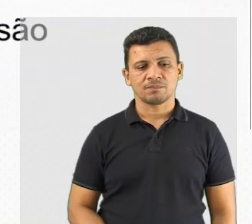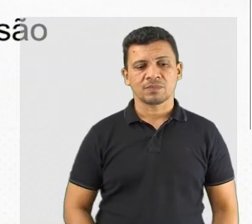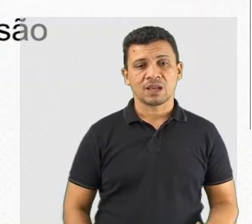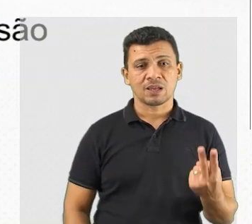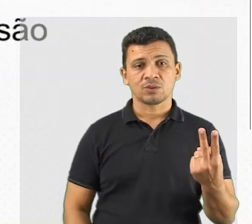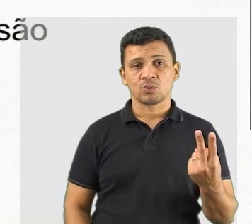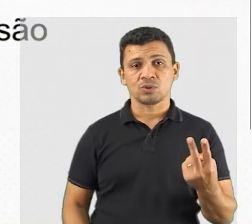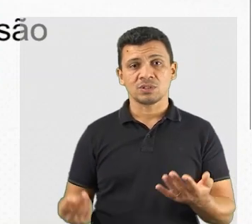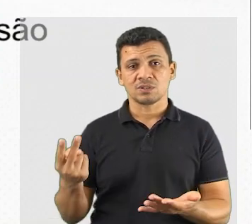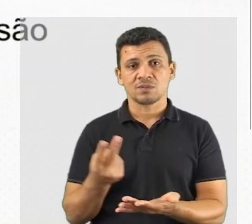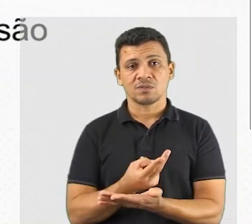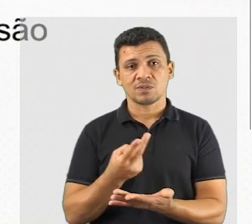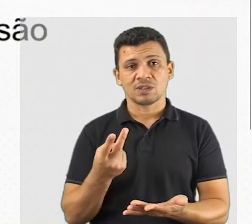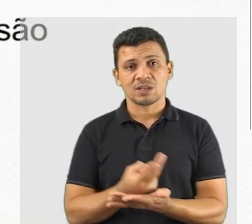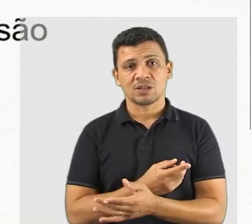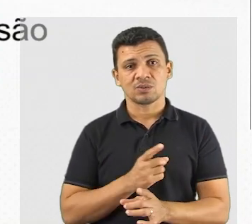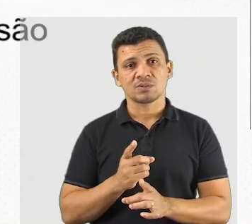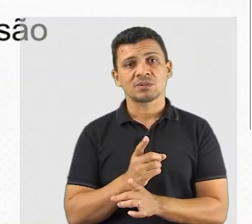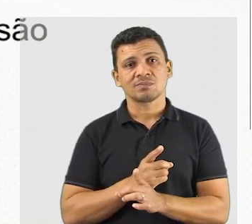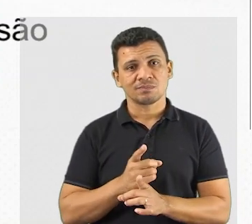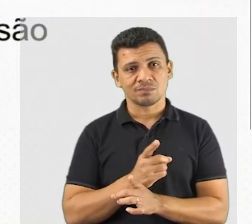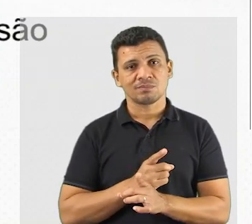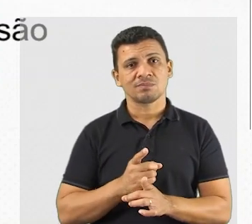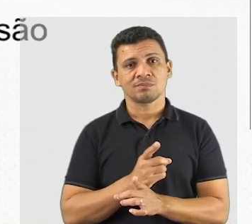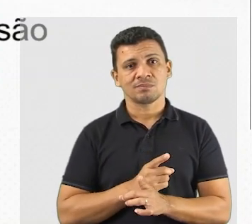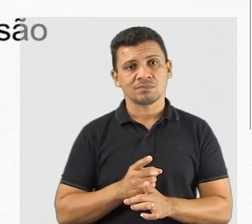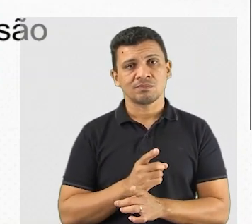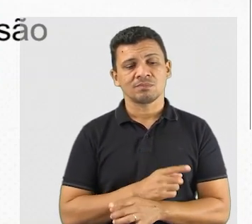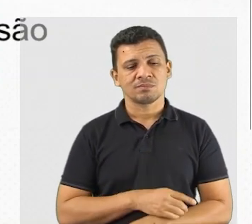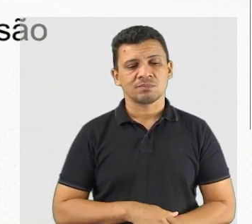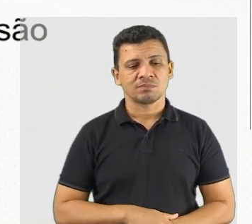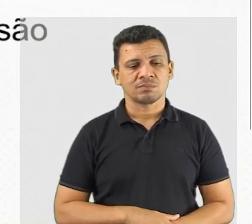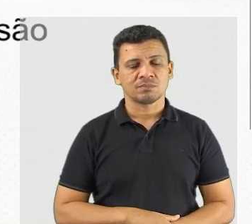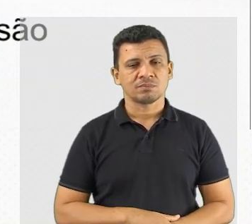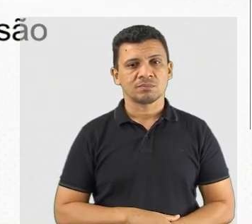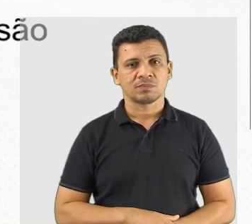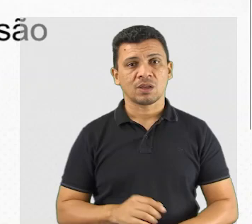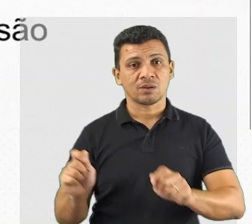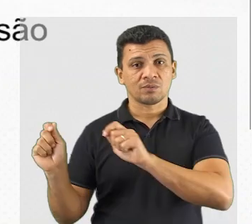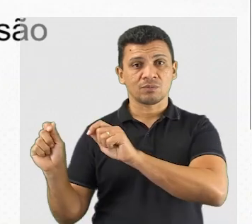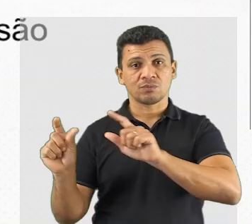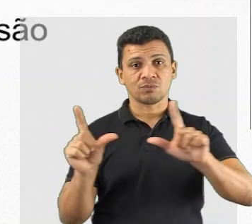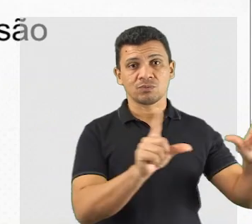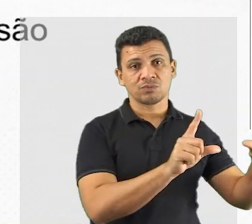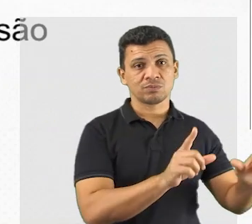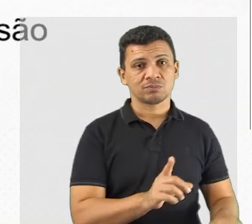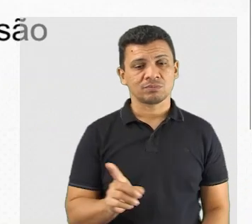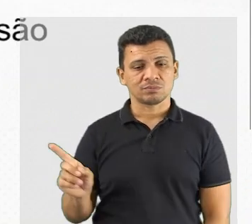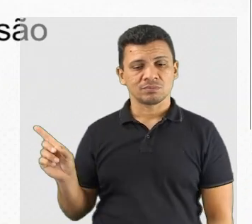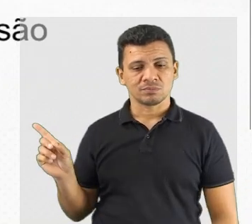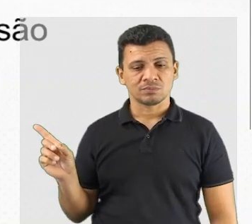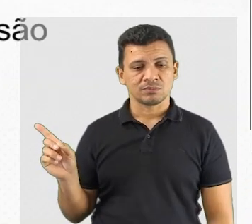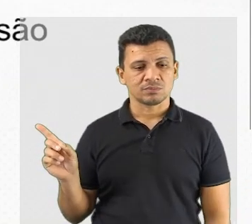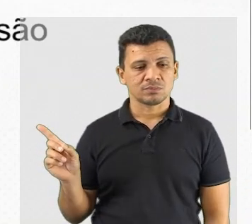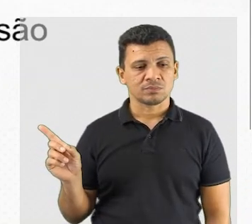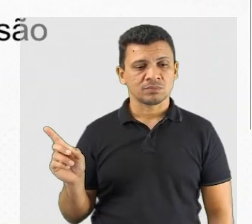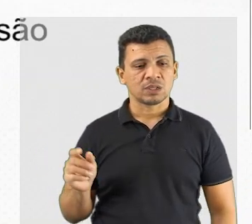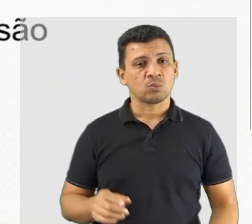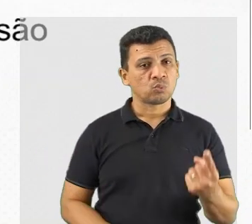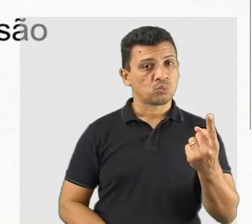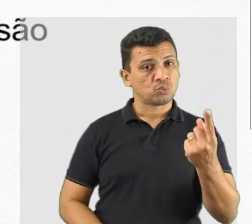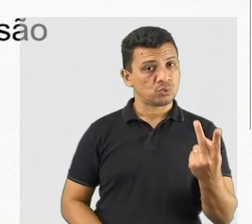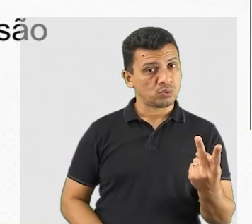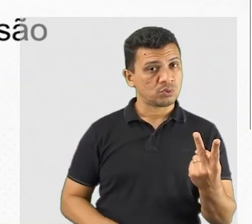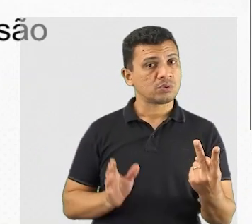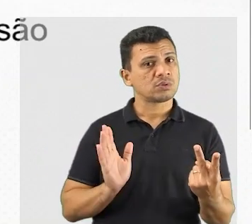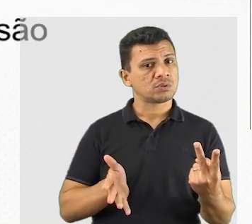ó. Falsa aqui pra gente. Vou passar aqui o slide, né? Tiro o print de vocês, vou passar porque já julgamos aqui